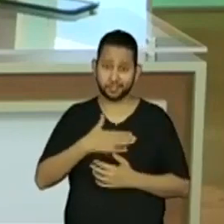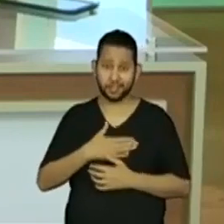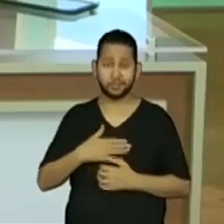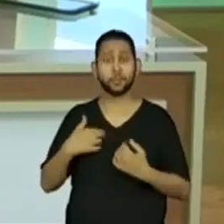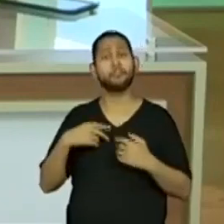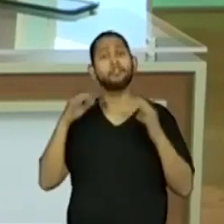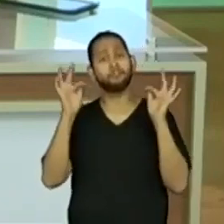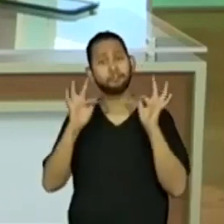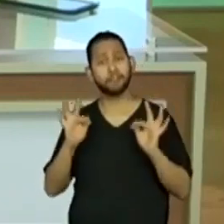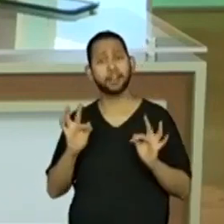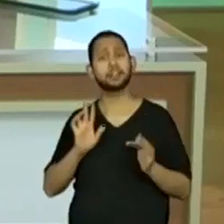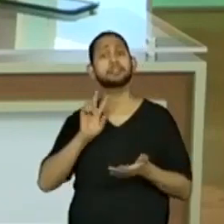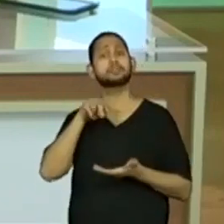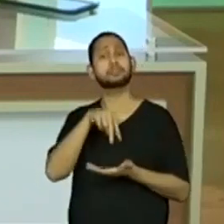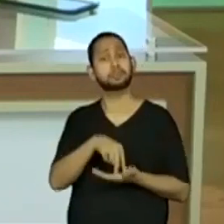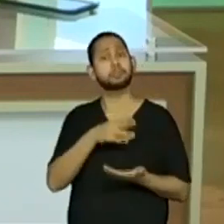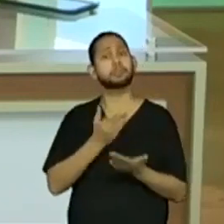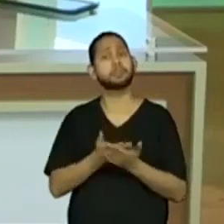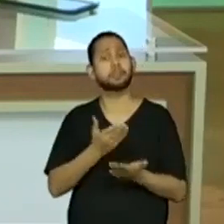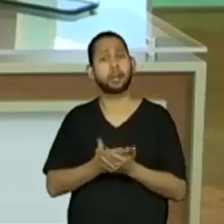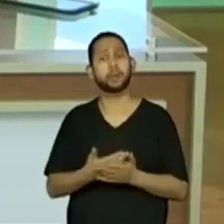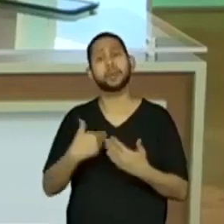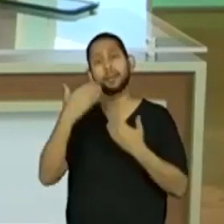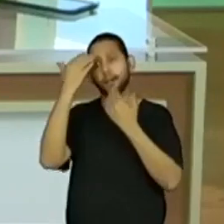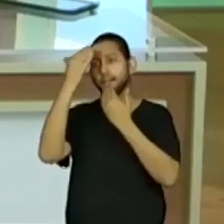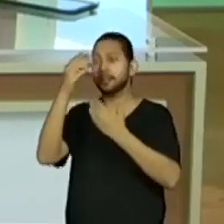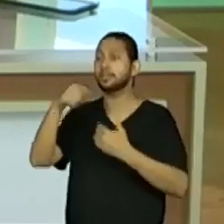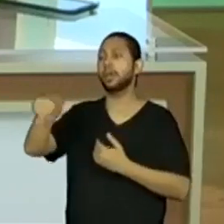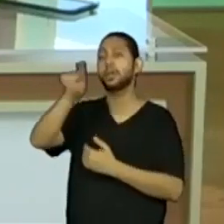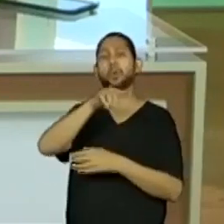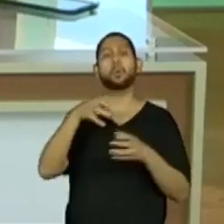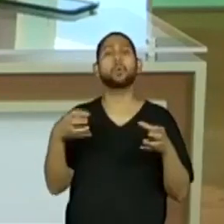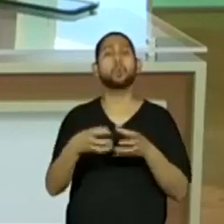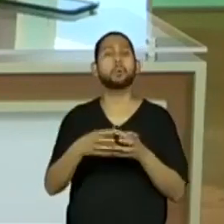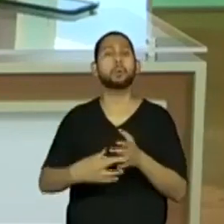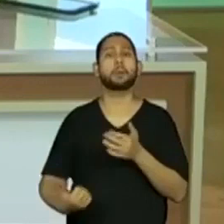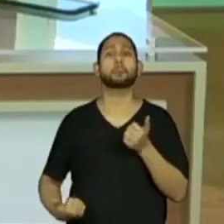gostei muito de estar aqui. Agradecer a equipe